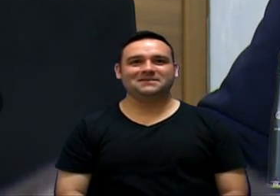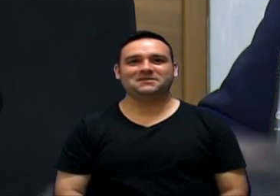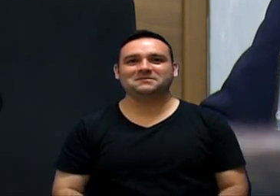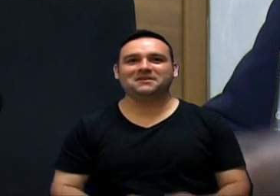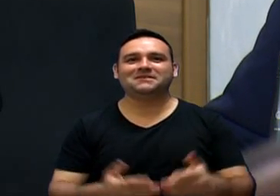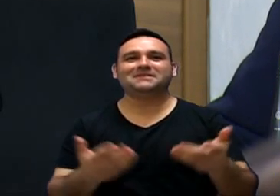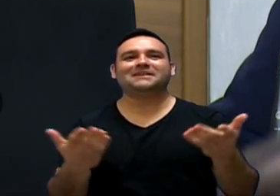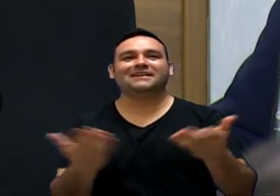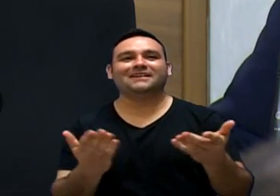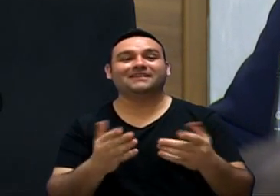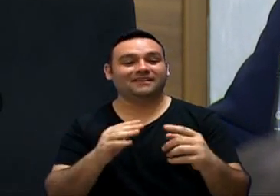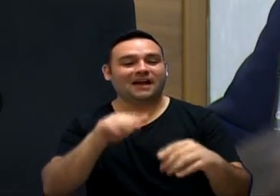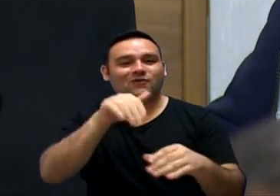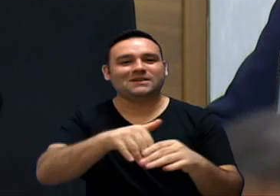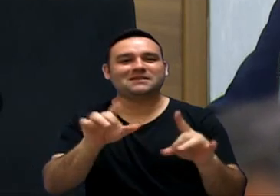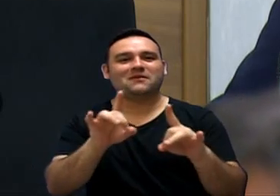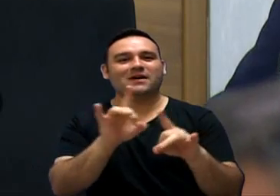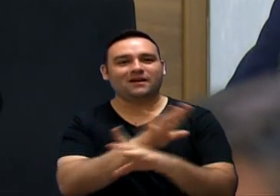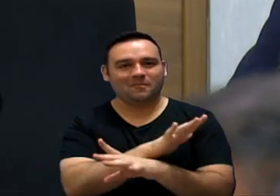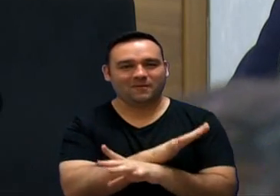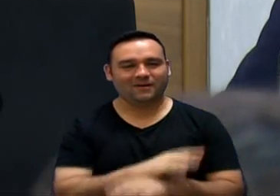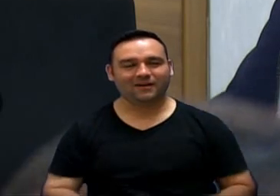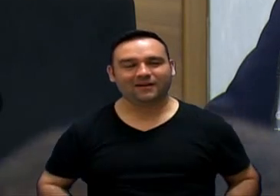Encerrada a votação.